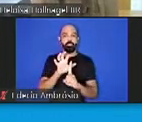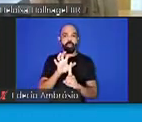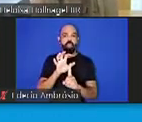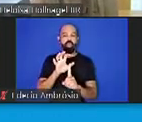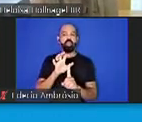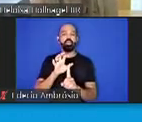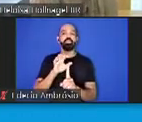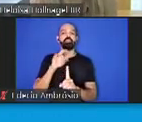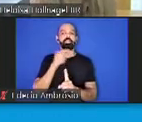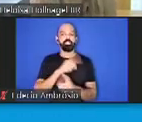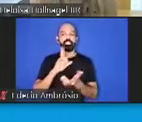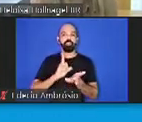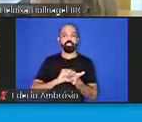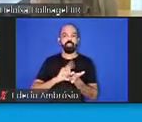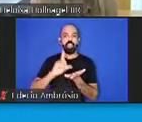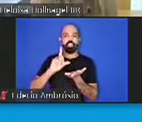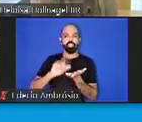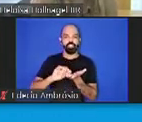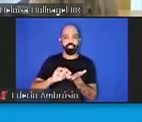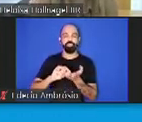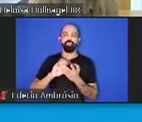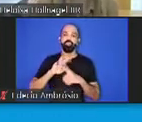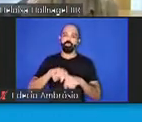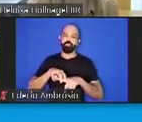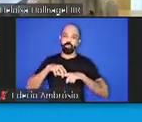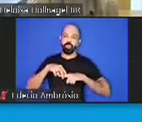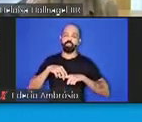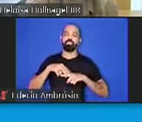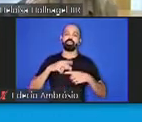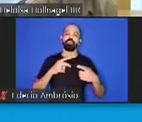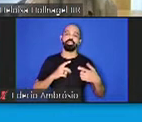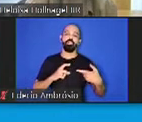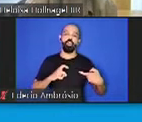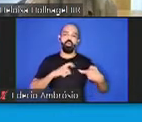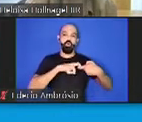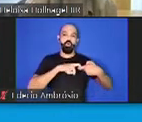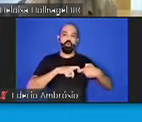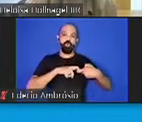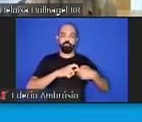desses artigos em função de sua cooperação.